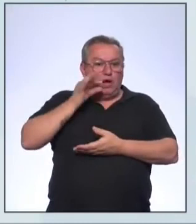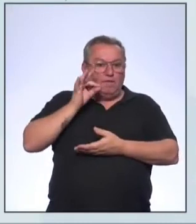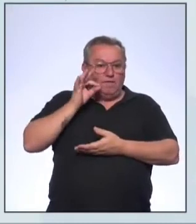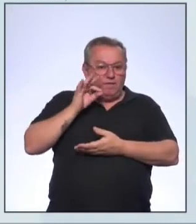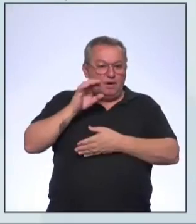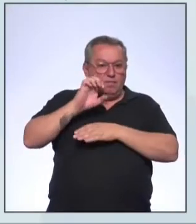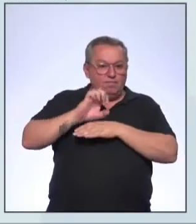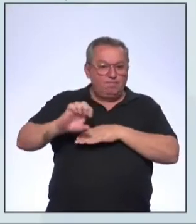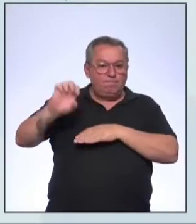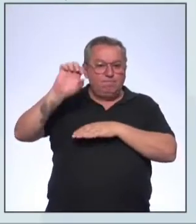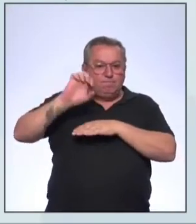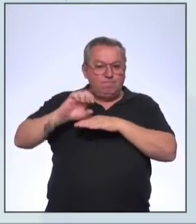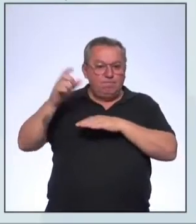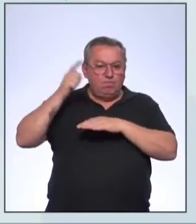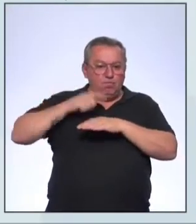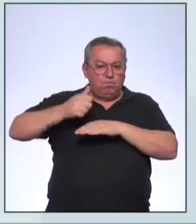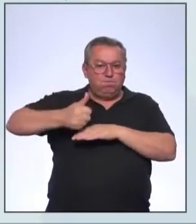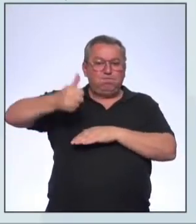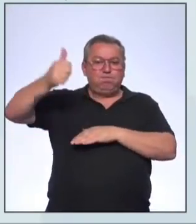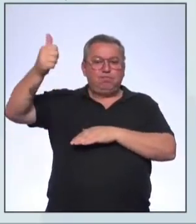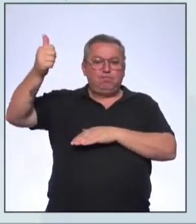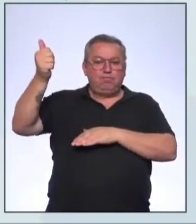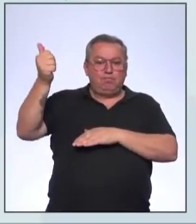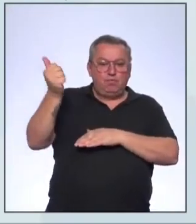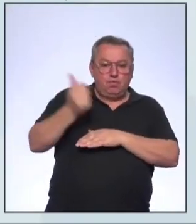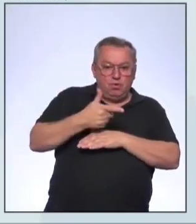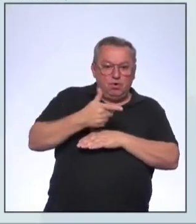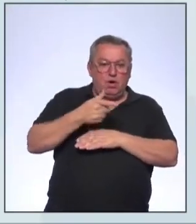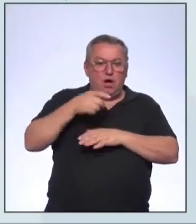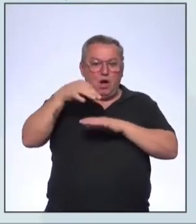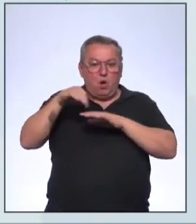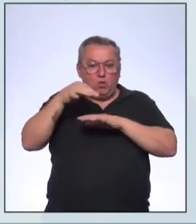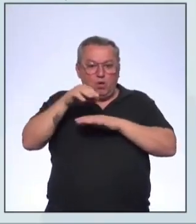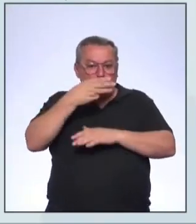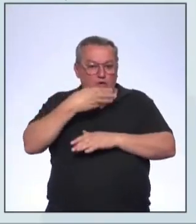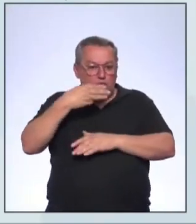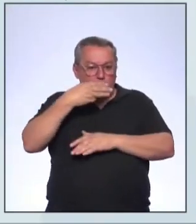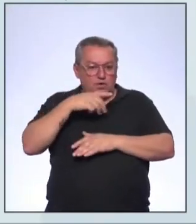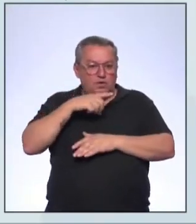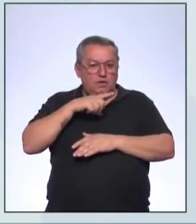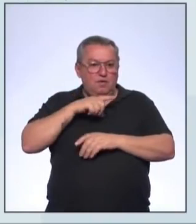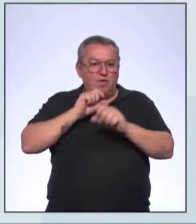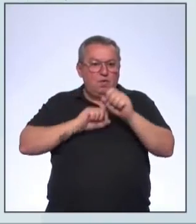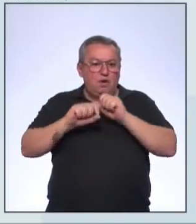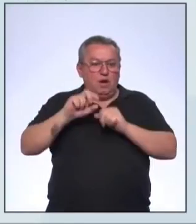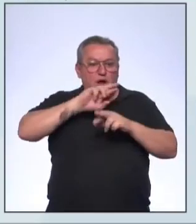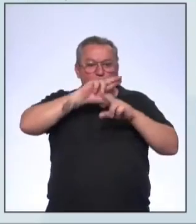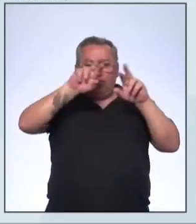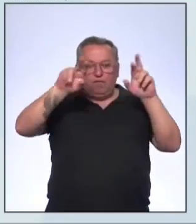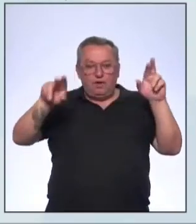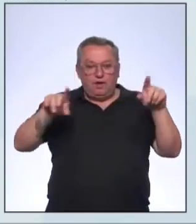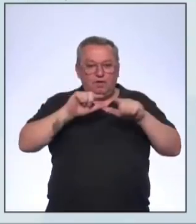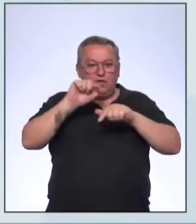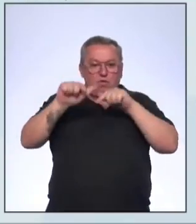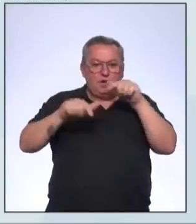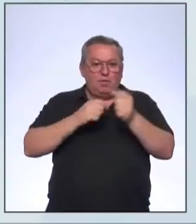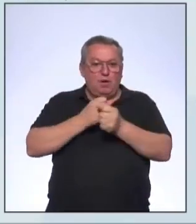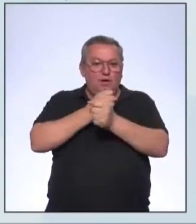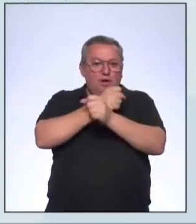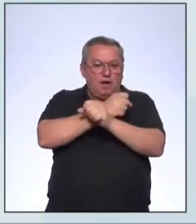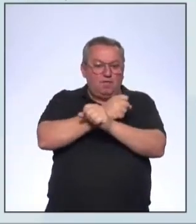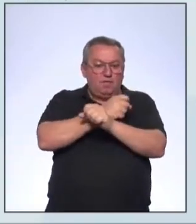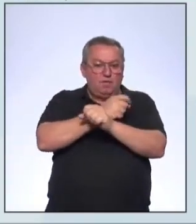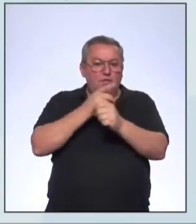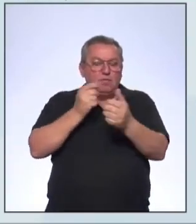cujas exportações superaram o algodão e o açúcar, manteve sua hegemonia apesar da mudança do trabalho escravo